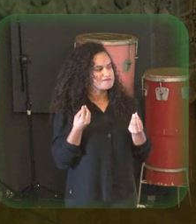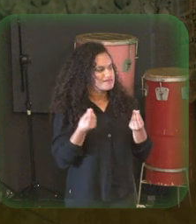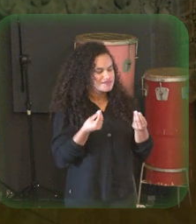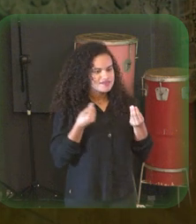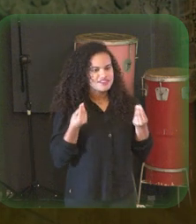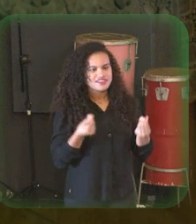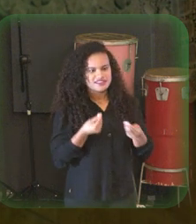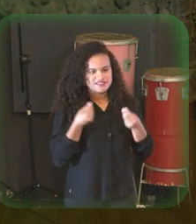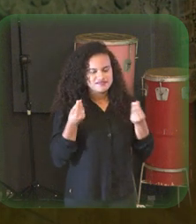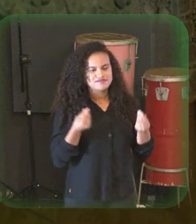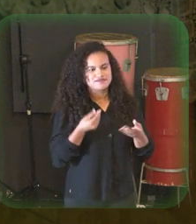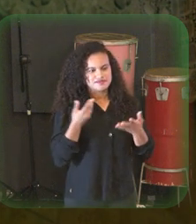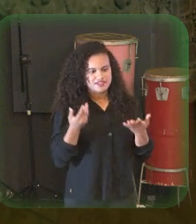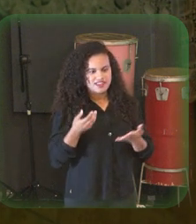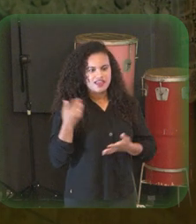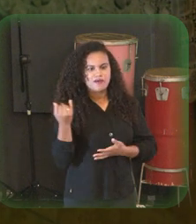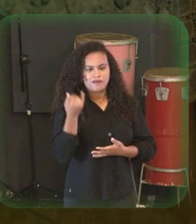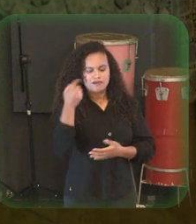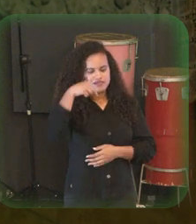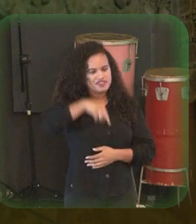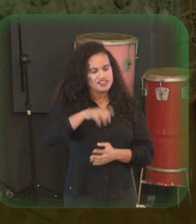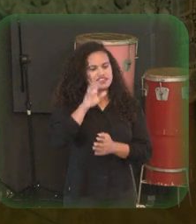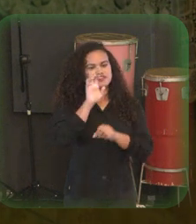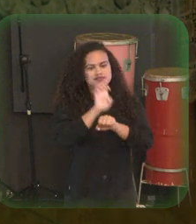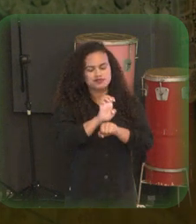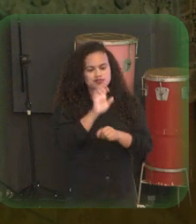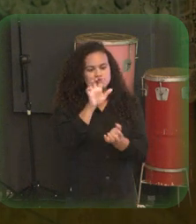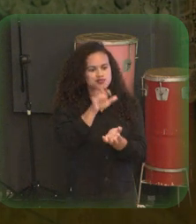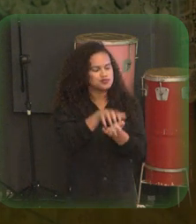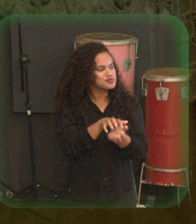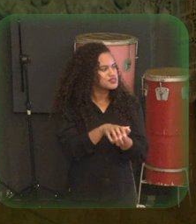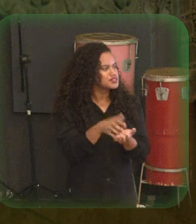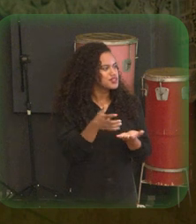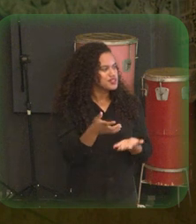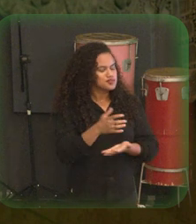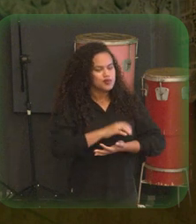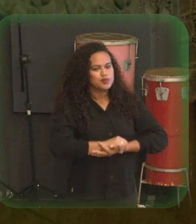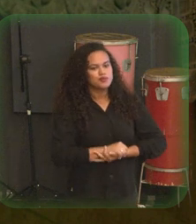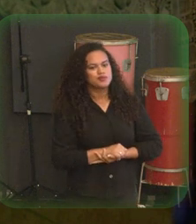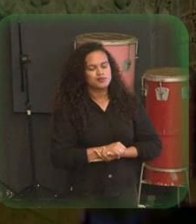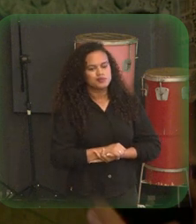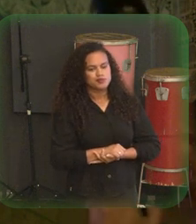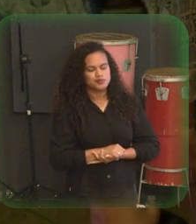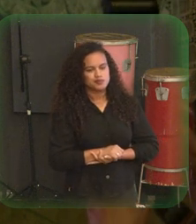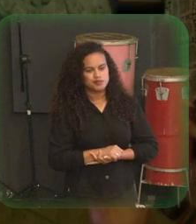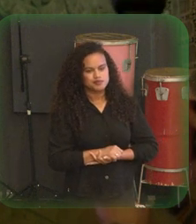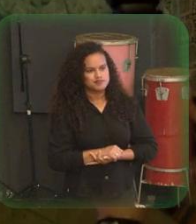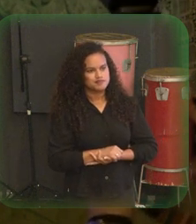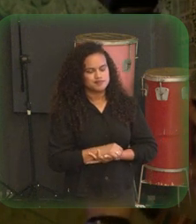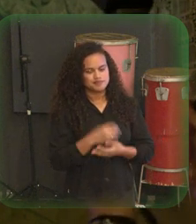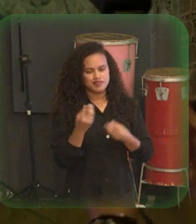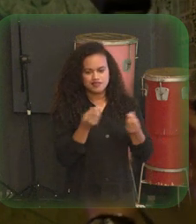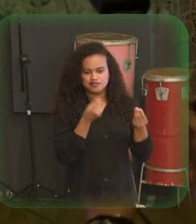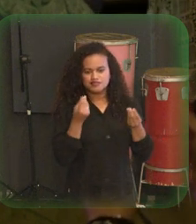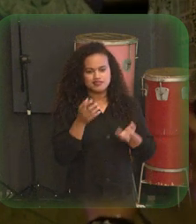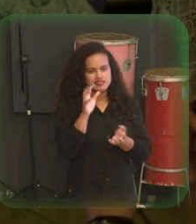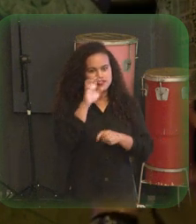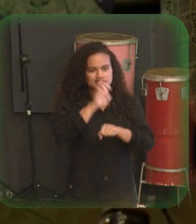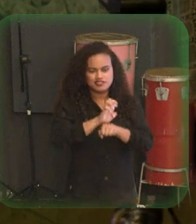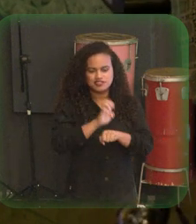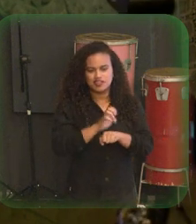tão pulsante, num estado que eu reputo como um dos mais importantes,